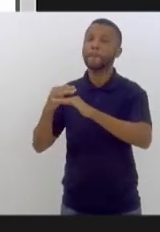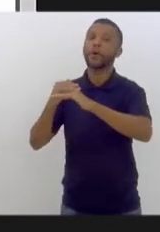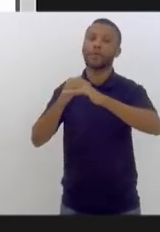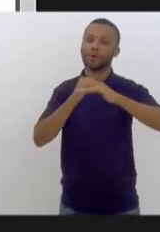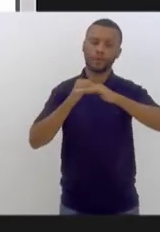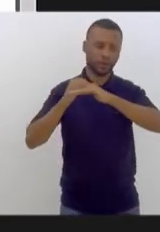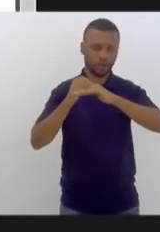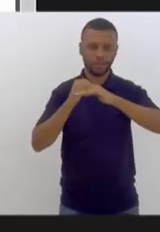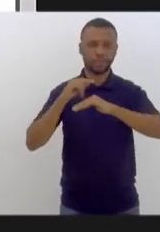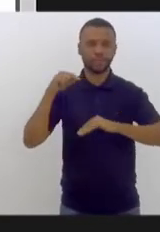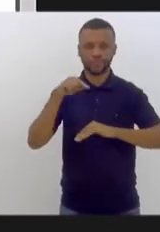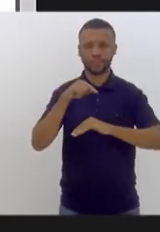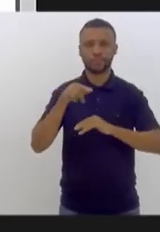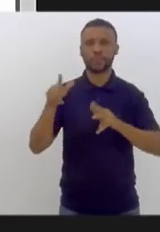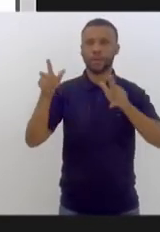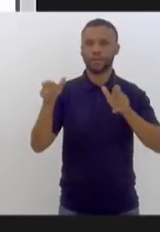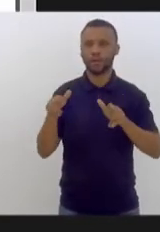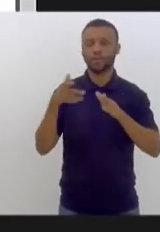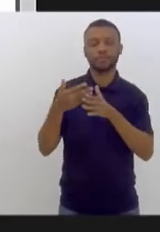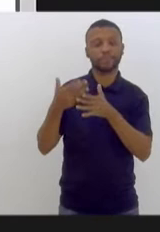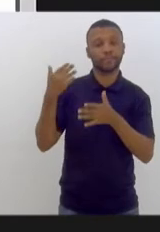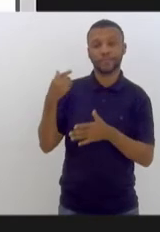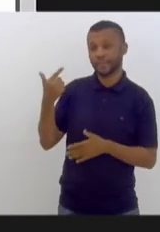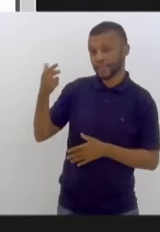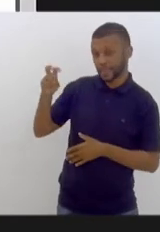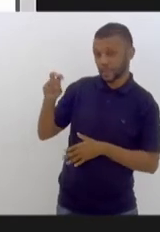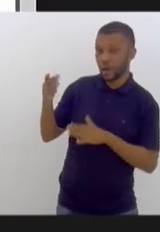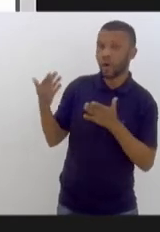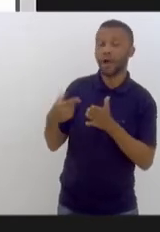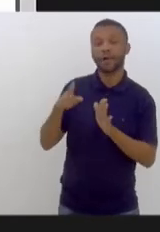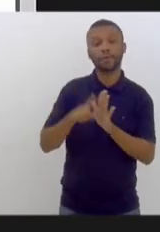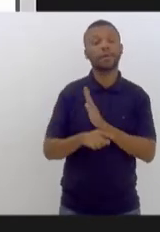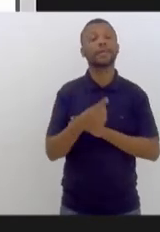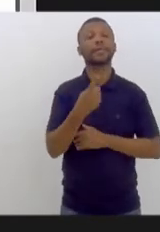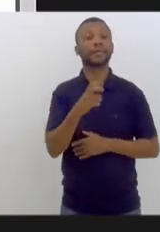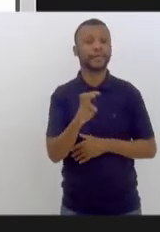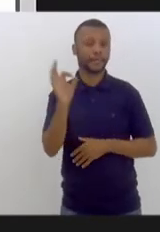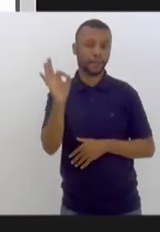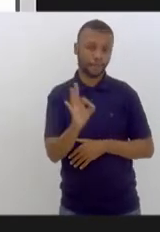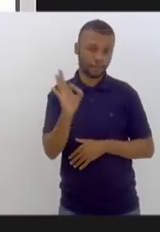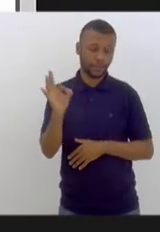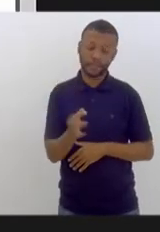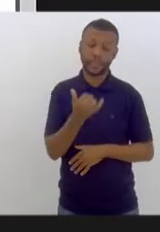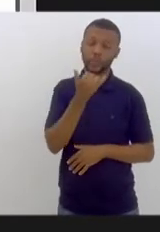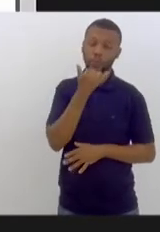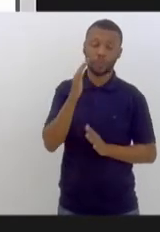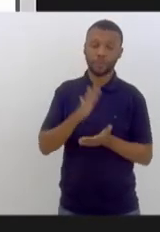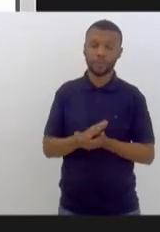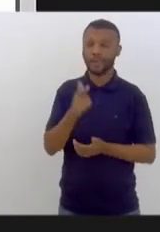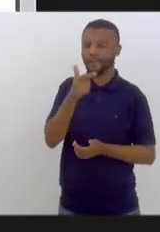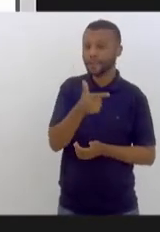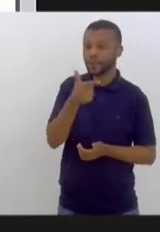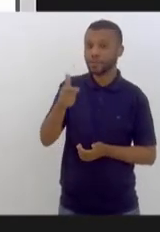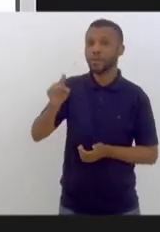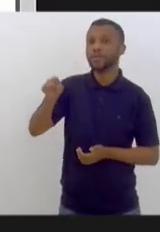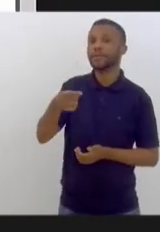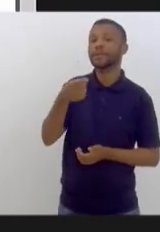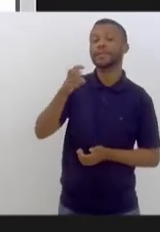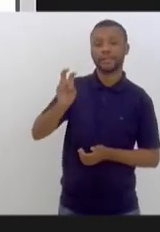proporcionalidade de quando era 25 passando para 15, tá? Na verdade, desculpa, 22,5, né?